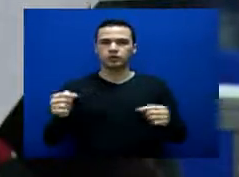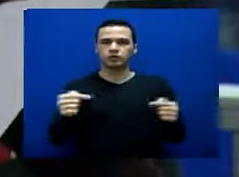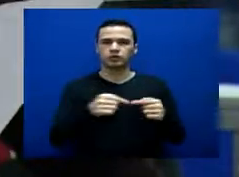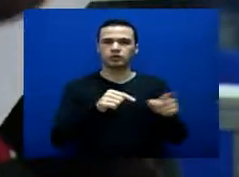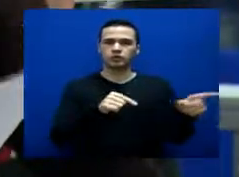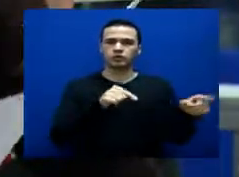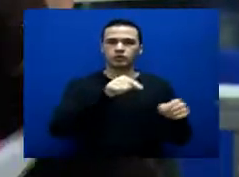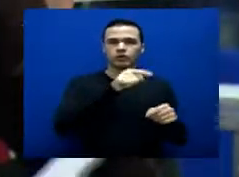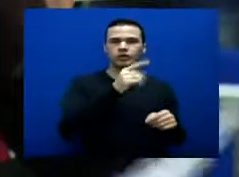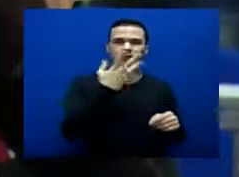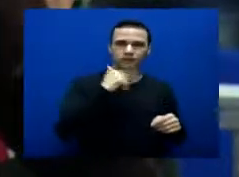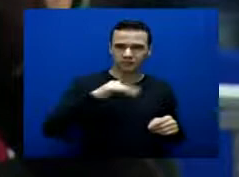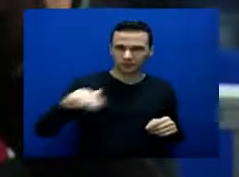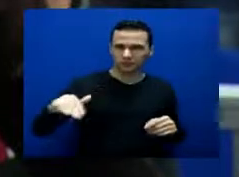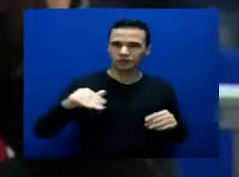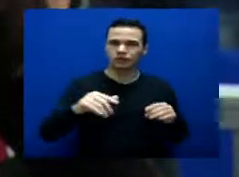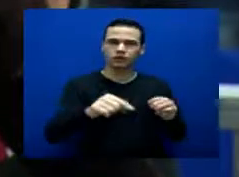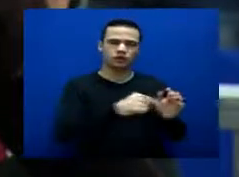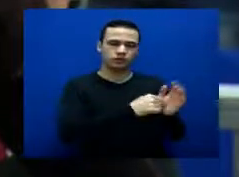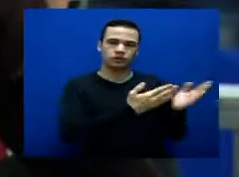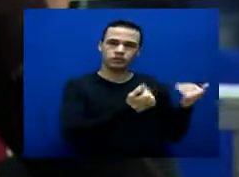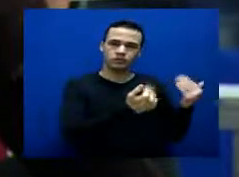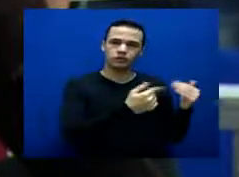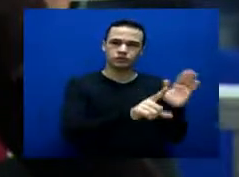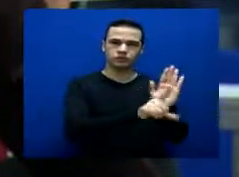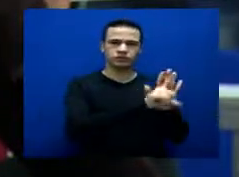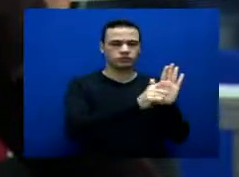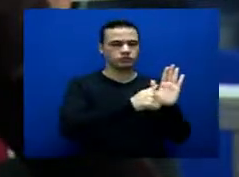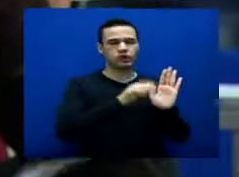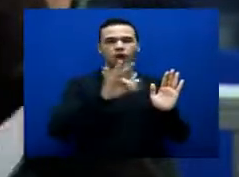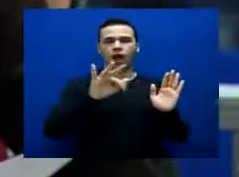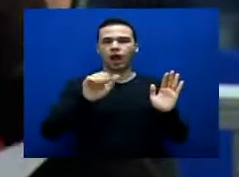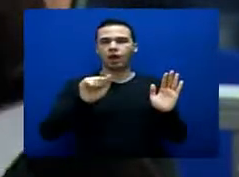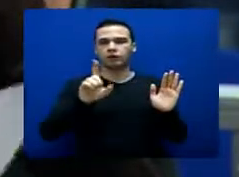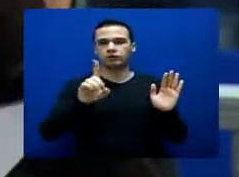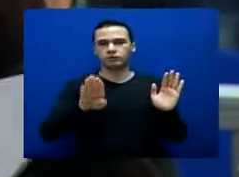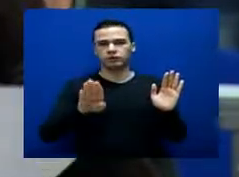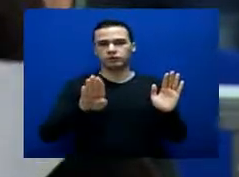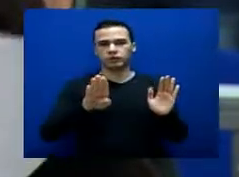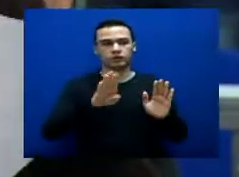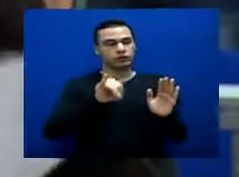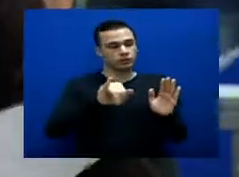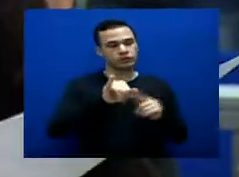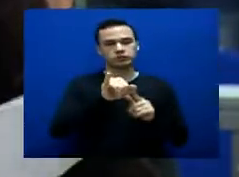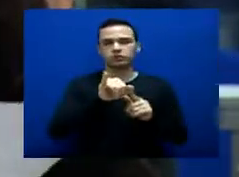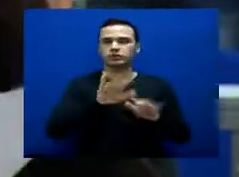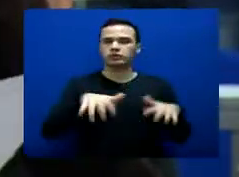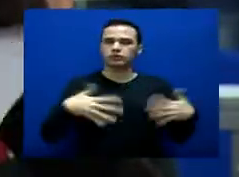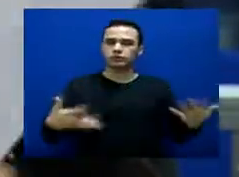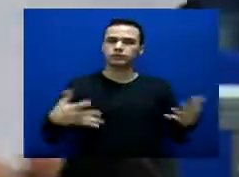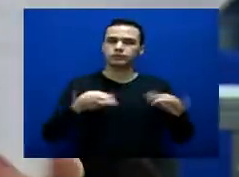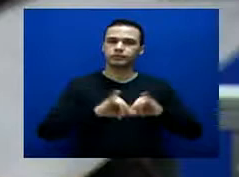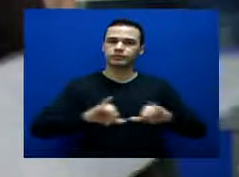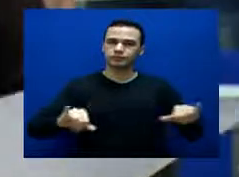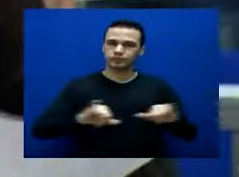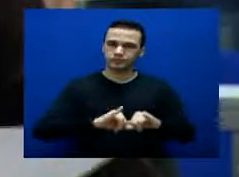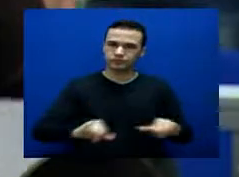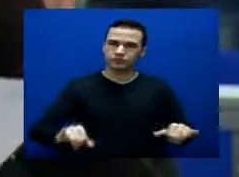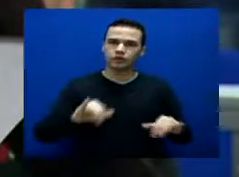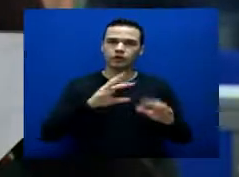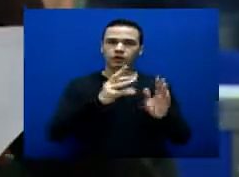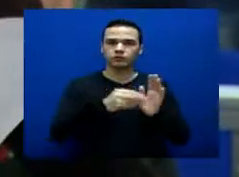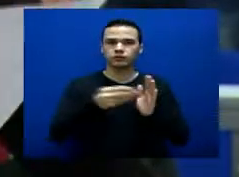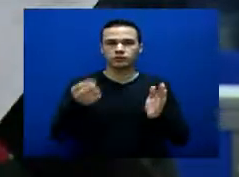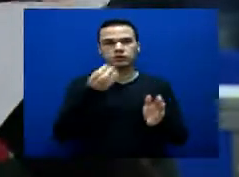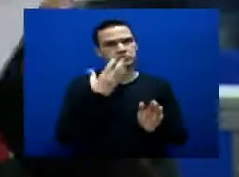dos Direitos Infantos Juvenis, que ocorreu na FAD. Então, nesse sentido, eu quero colocar aí parabenizar